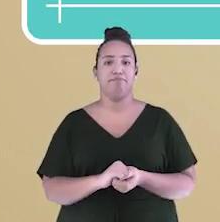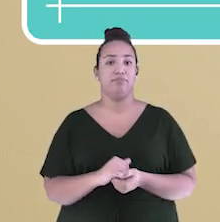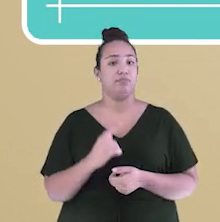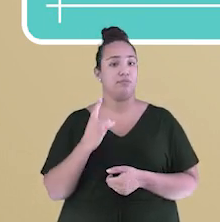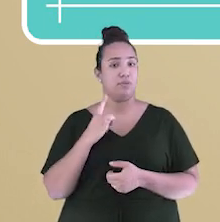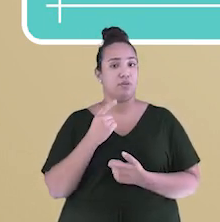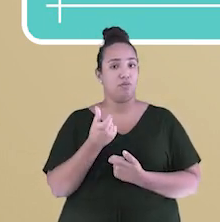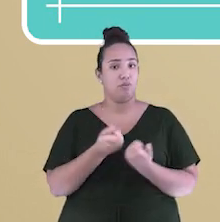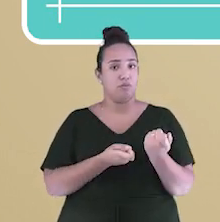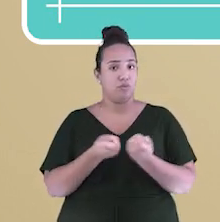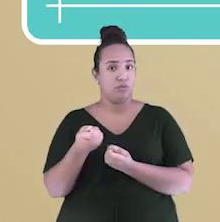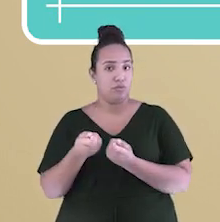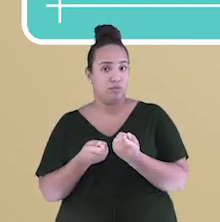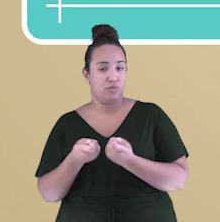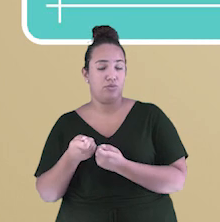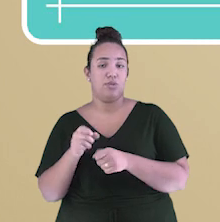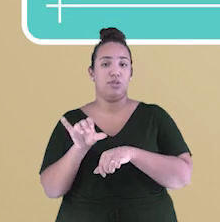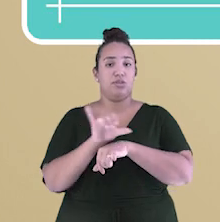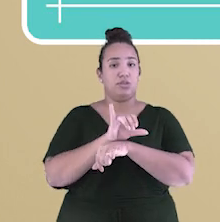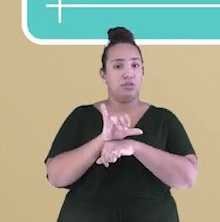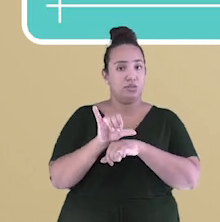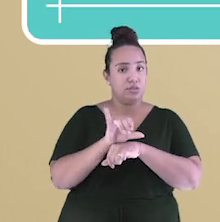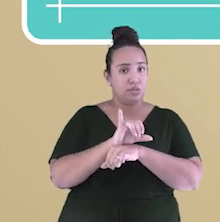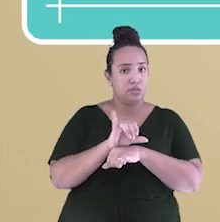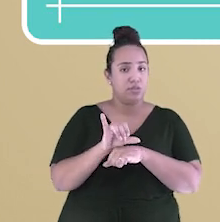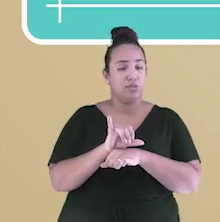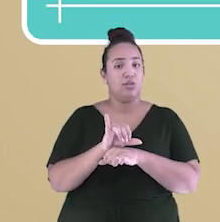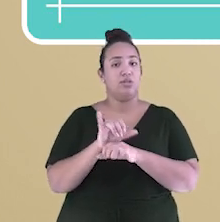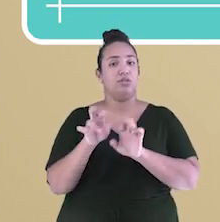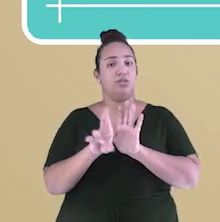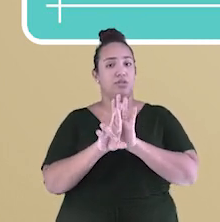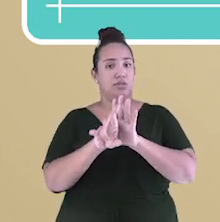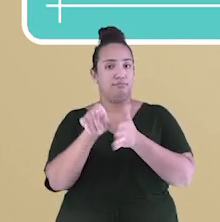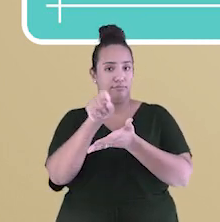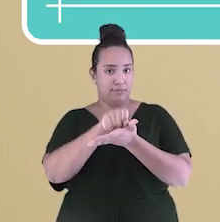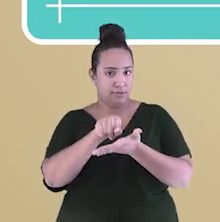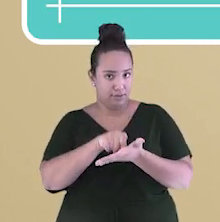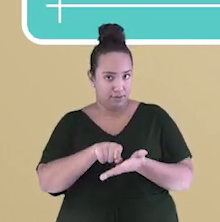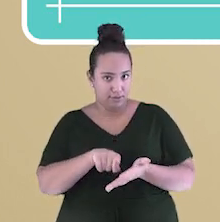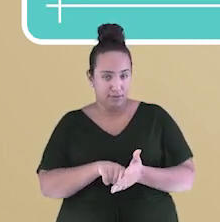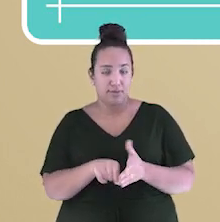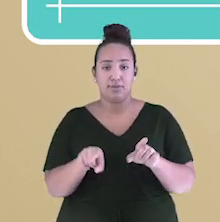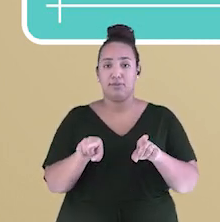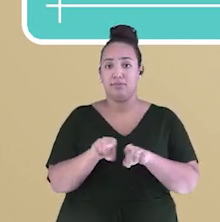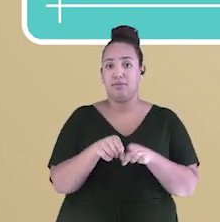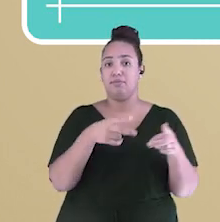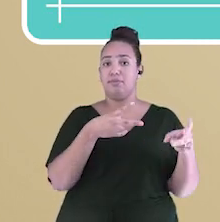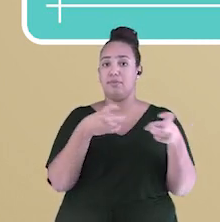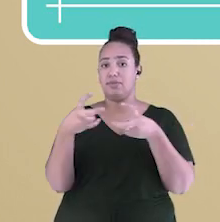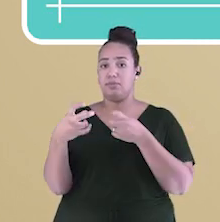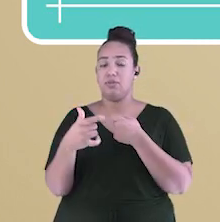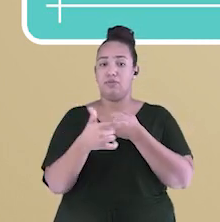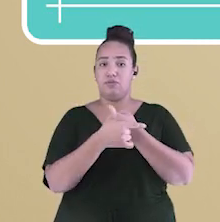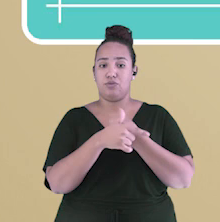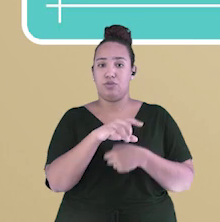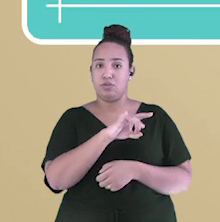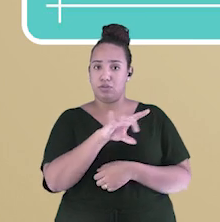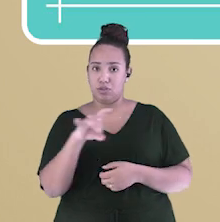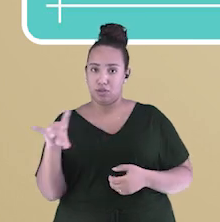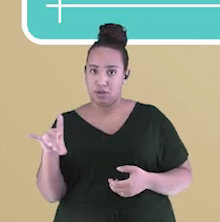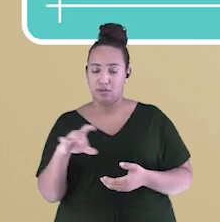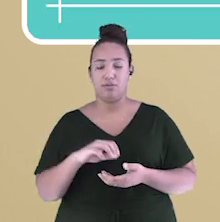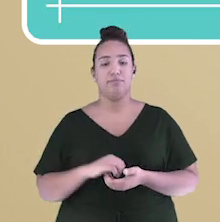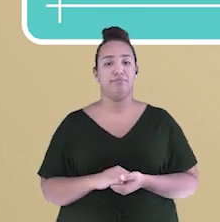dominar o mecanismo e os recursos do sistema de representação escrita, compreendendo suas funções.